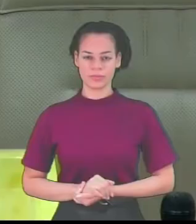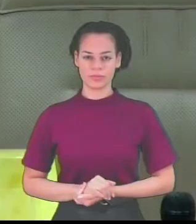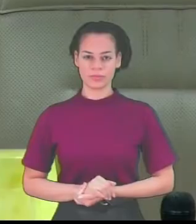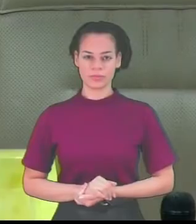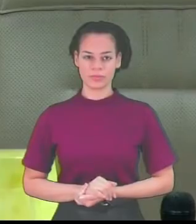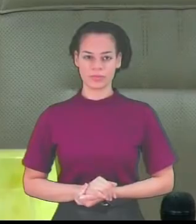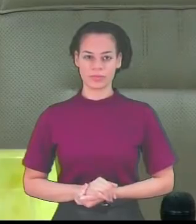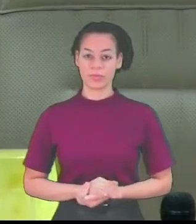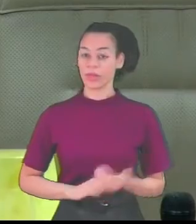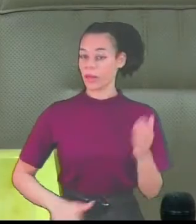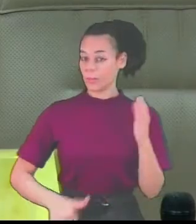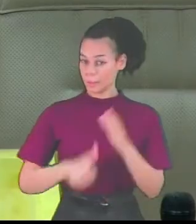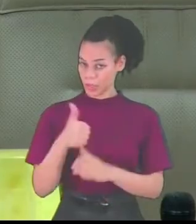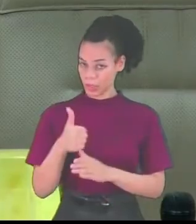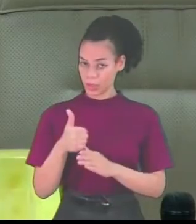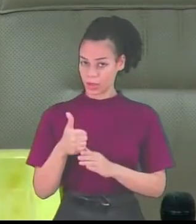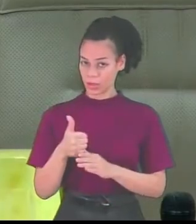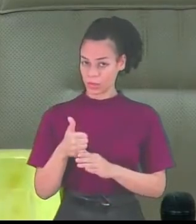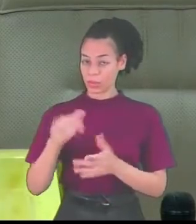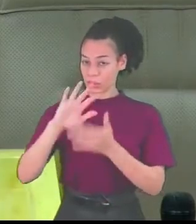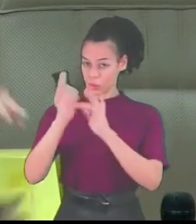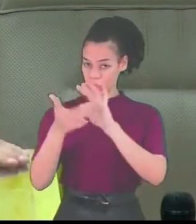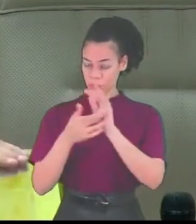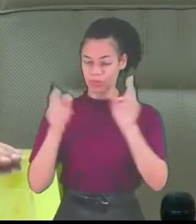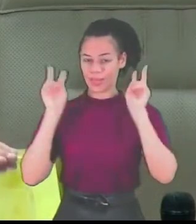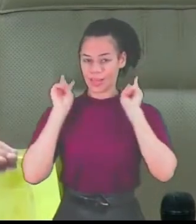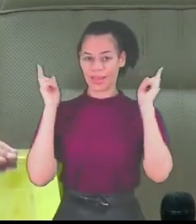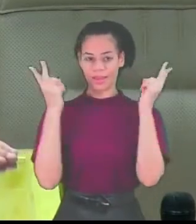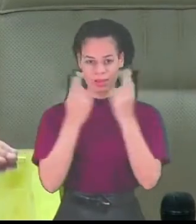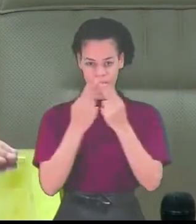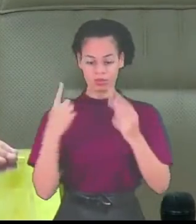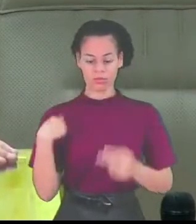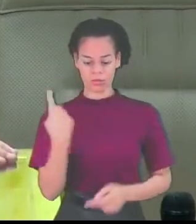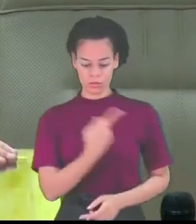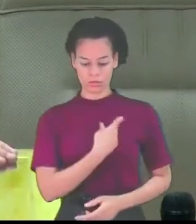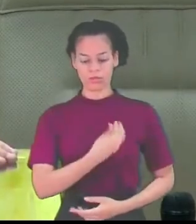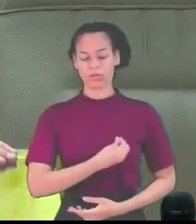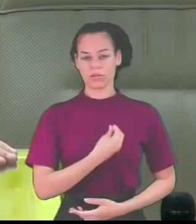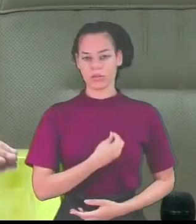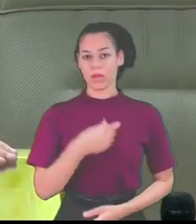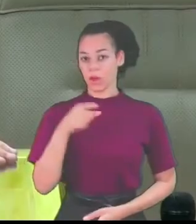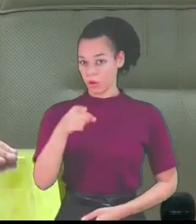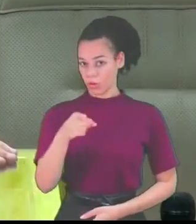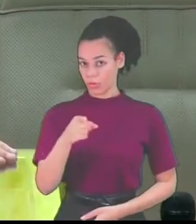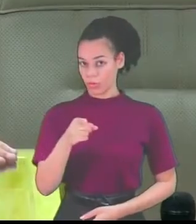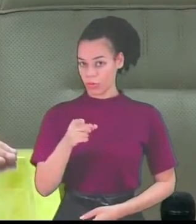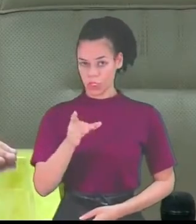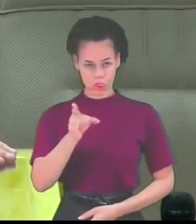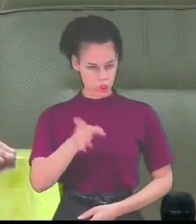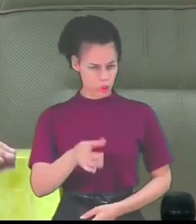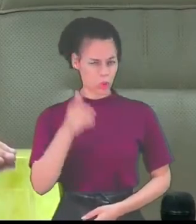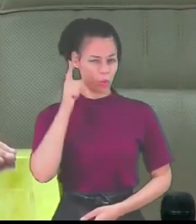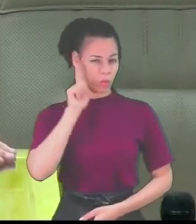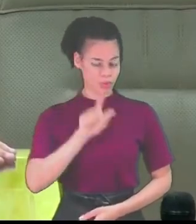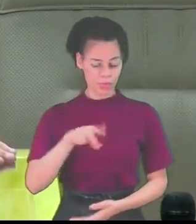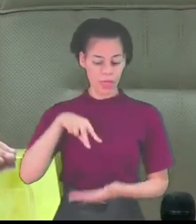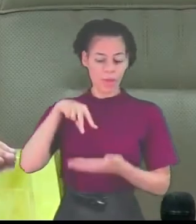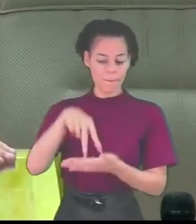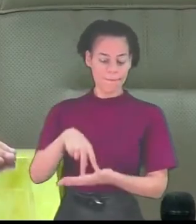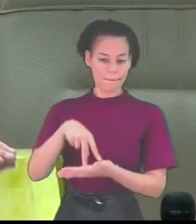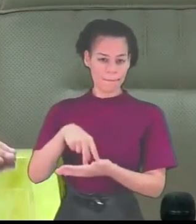o primeiro herdeiro da nossa vida E você só está de pé